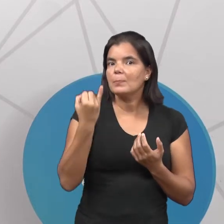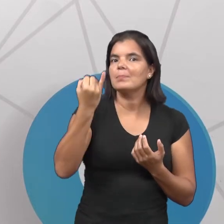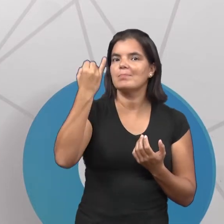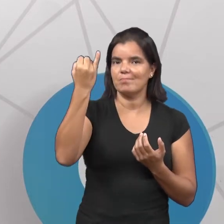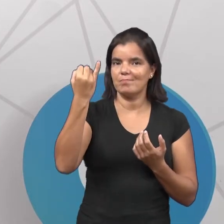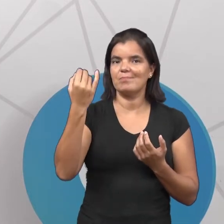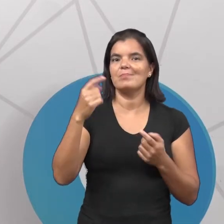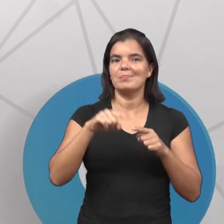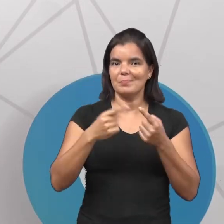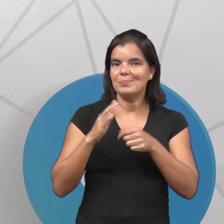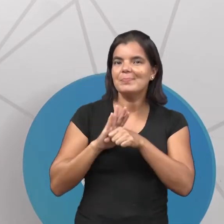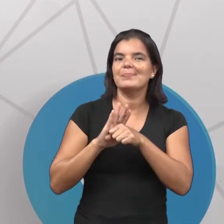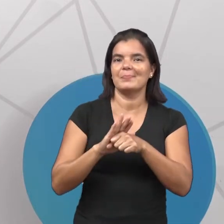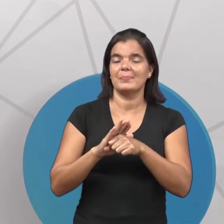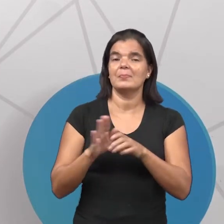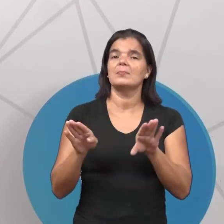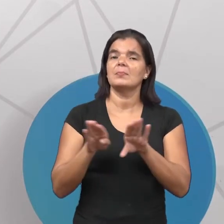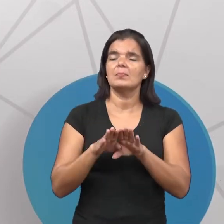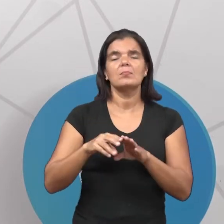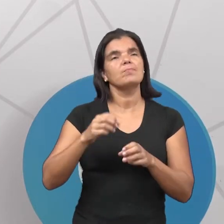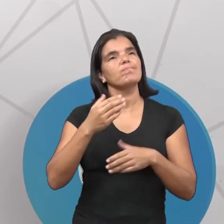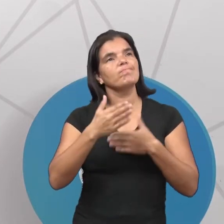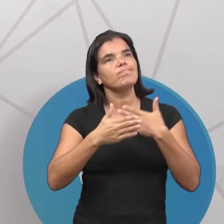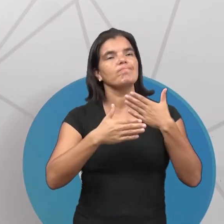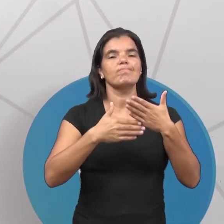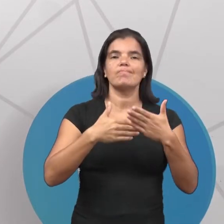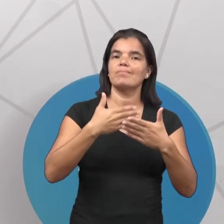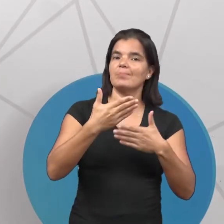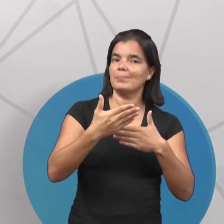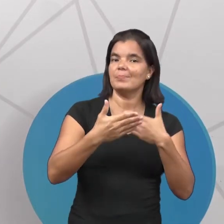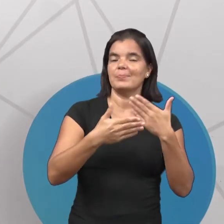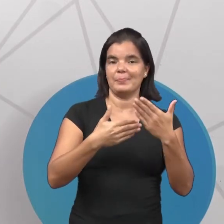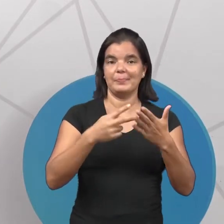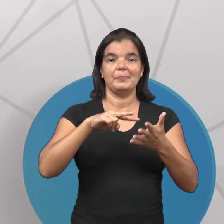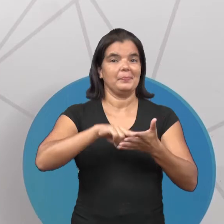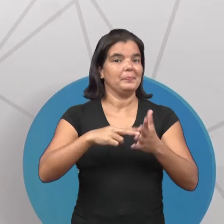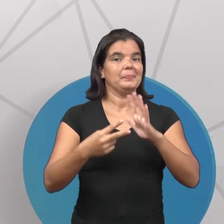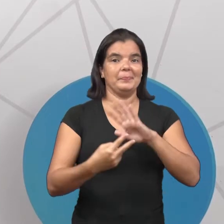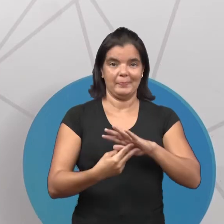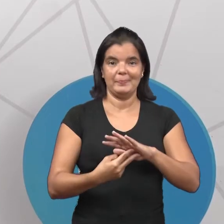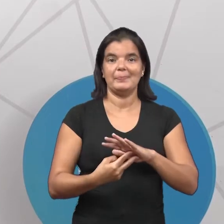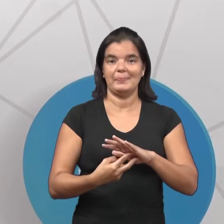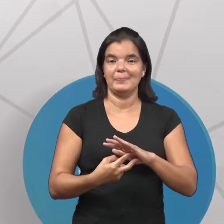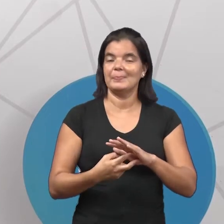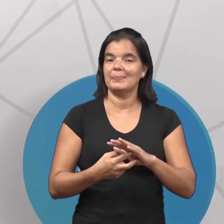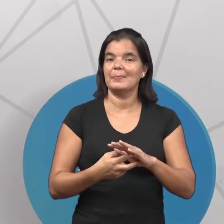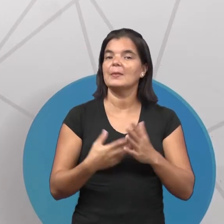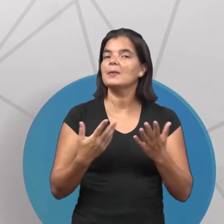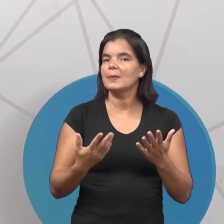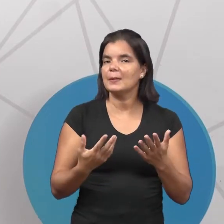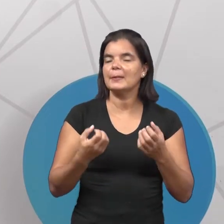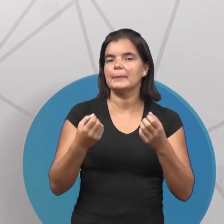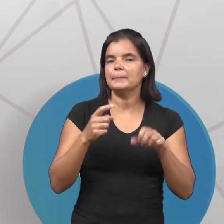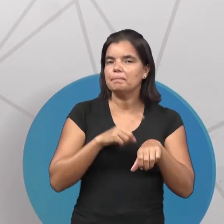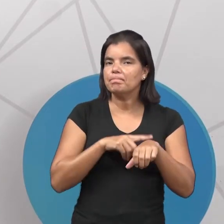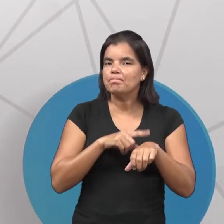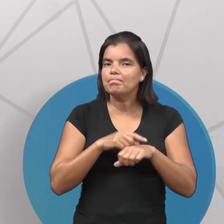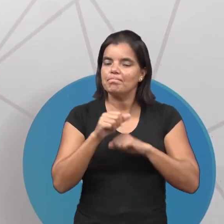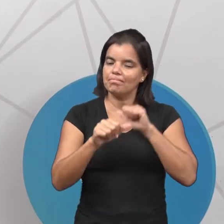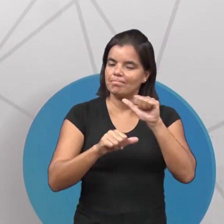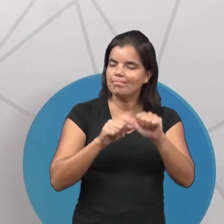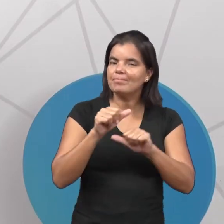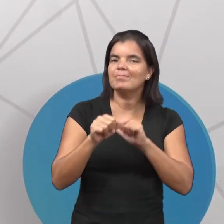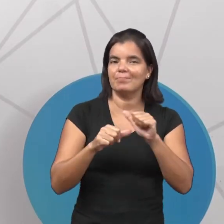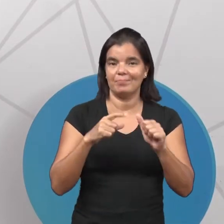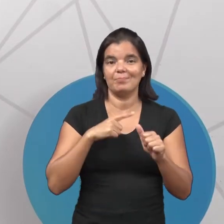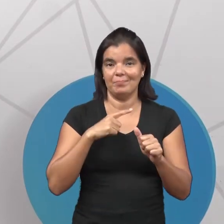como ferramentas, e que com o passar do tempo elas foram ressignificadas. Isso quer dizer que naquele momento em que ela foi criada,